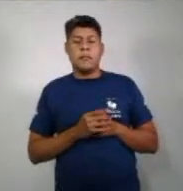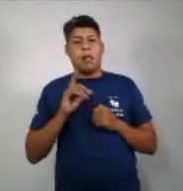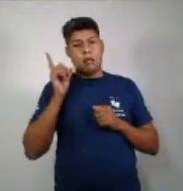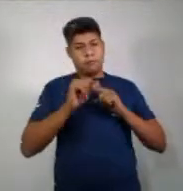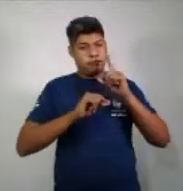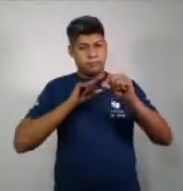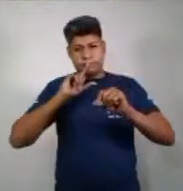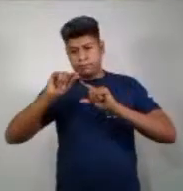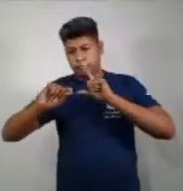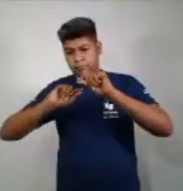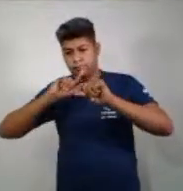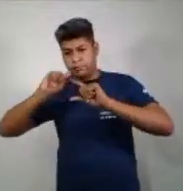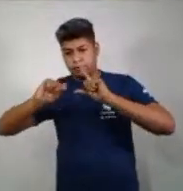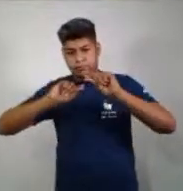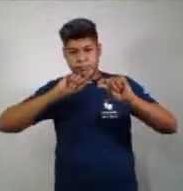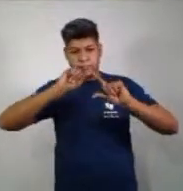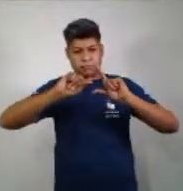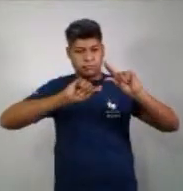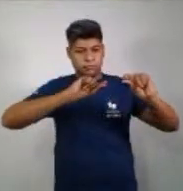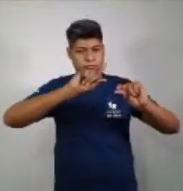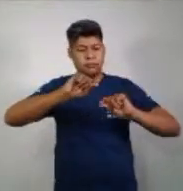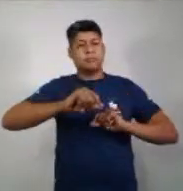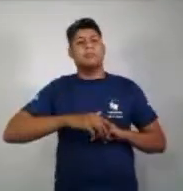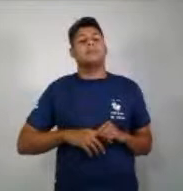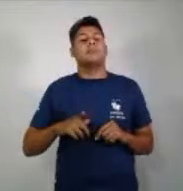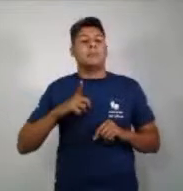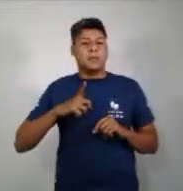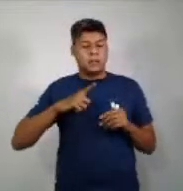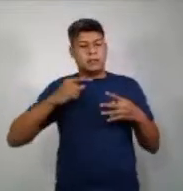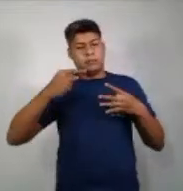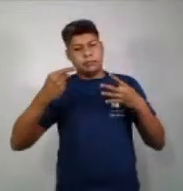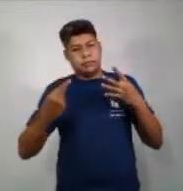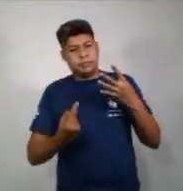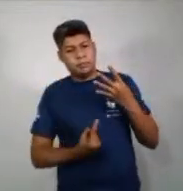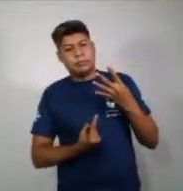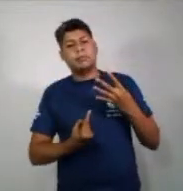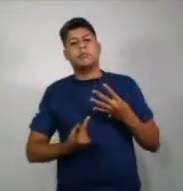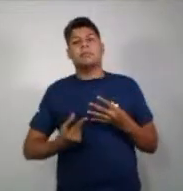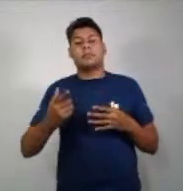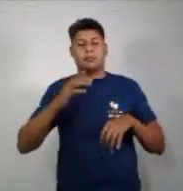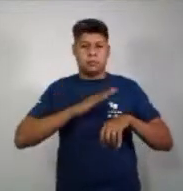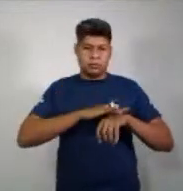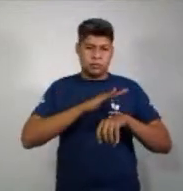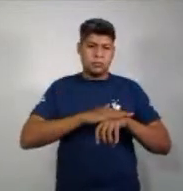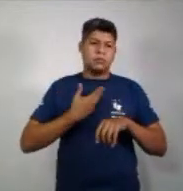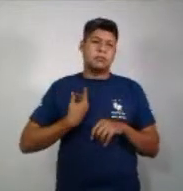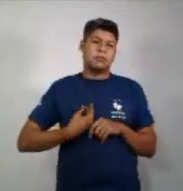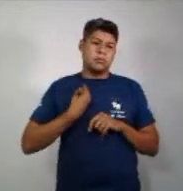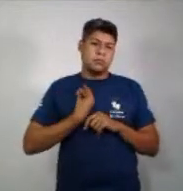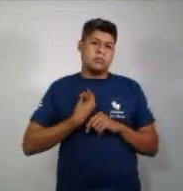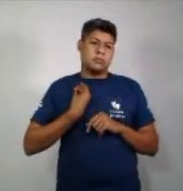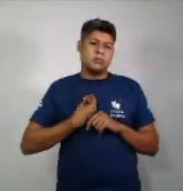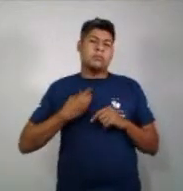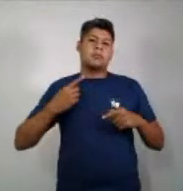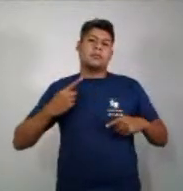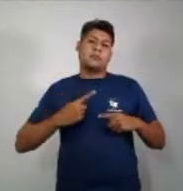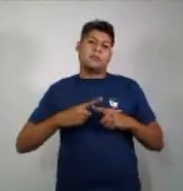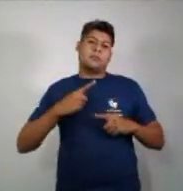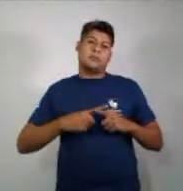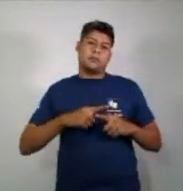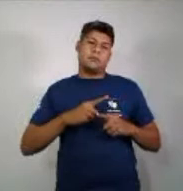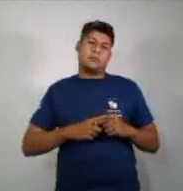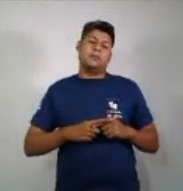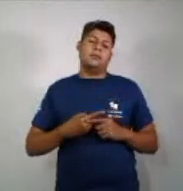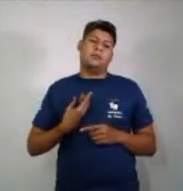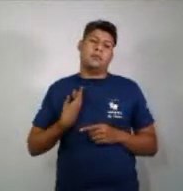parte da viagem ela conta em detalhes, né? Na verdade, são partes até que não tem no meu livro, porque eu não viajei com o